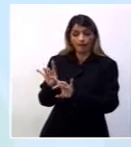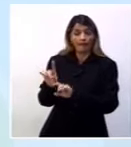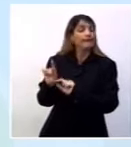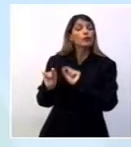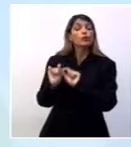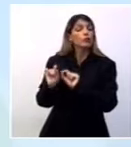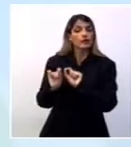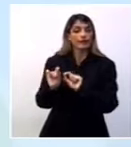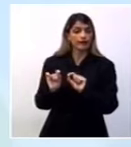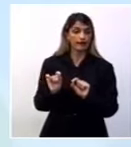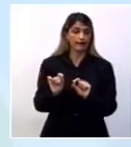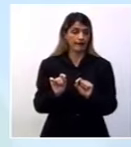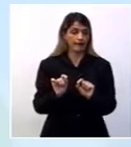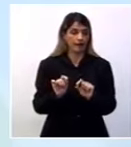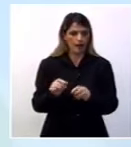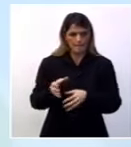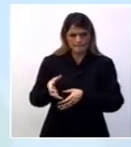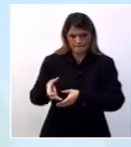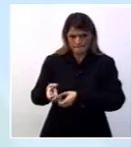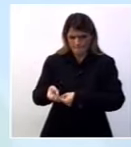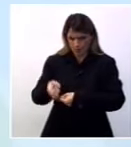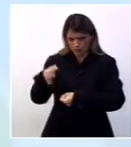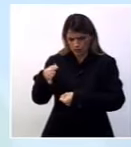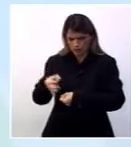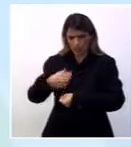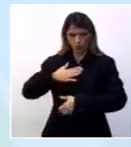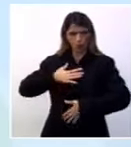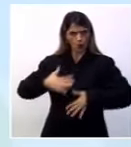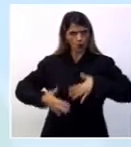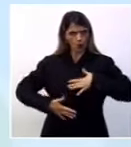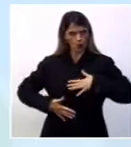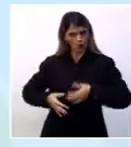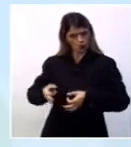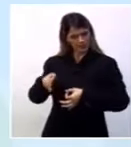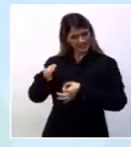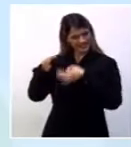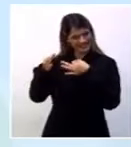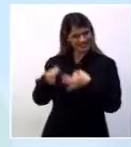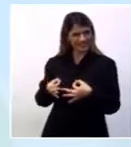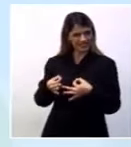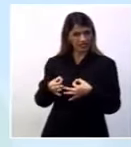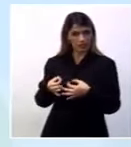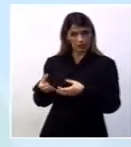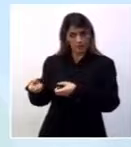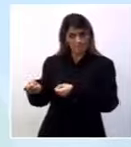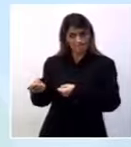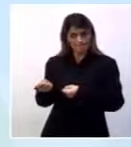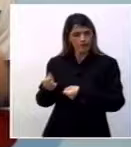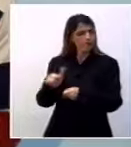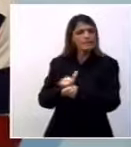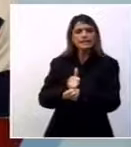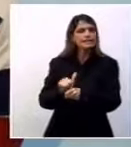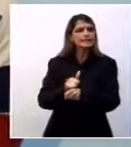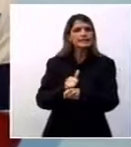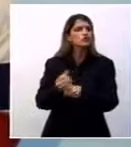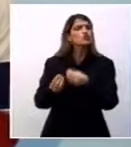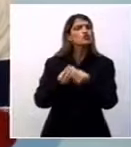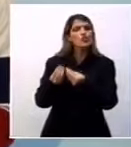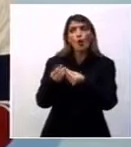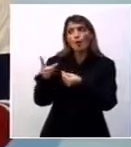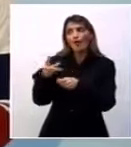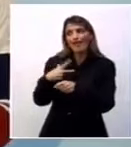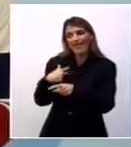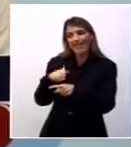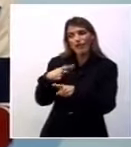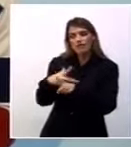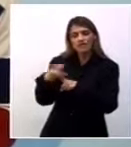pegar a posição da mão, a posição do seu corpo, tudo isso para deslocar o seu colega. E a estratégia, como é que você vai fazer para vencer o seu colega?